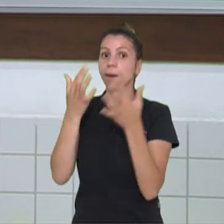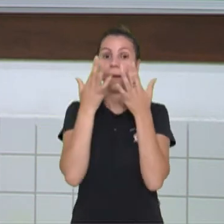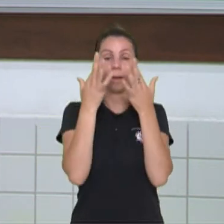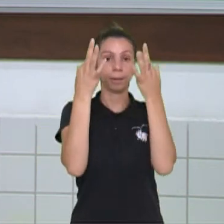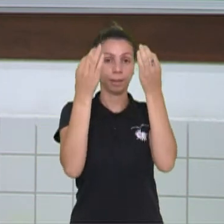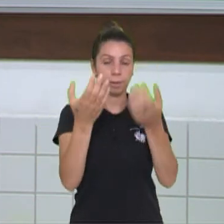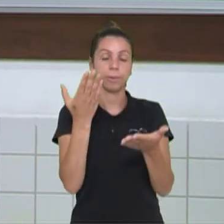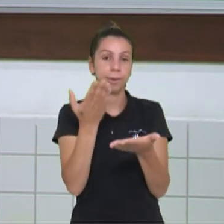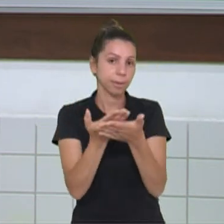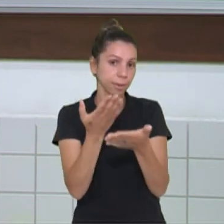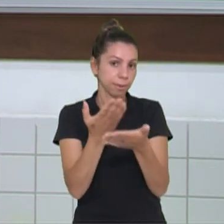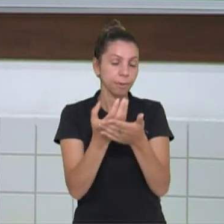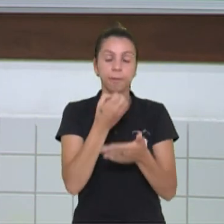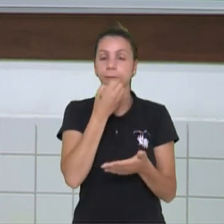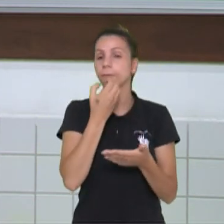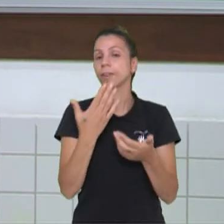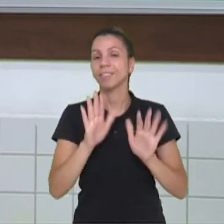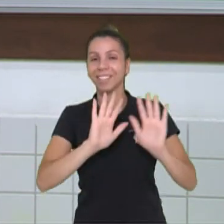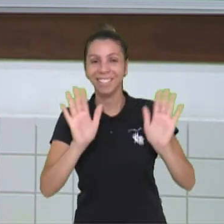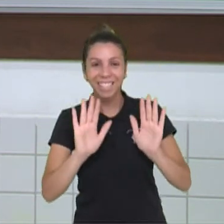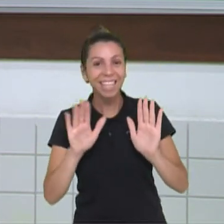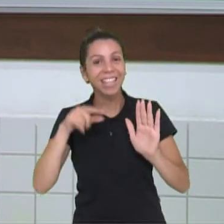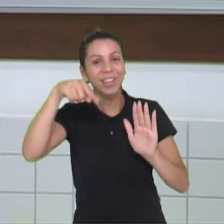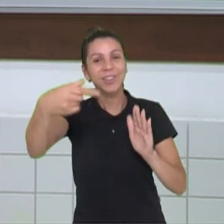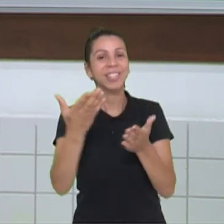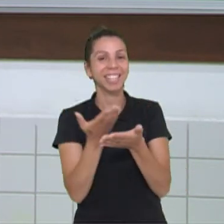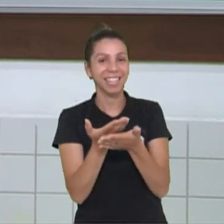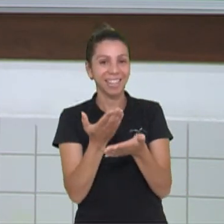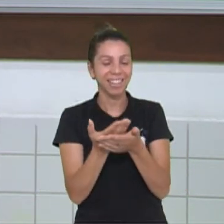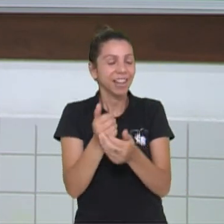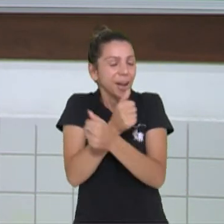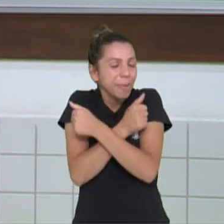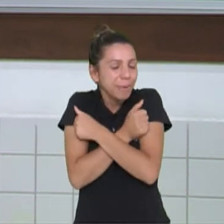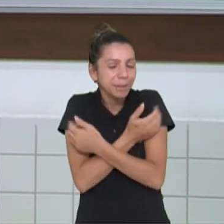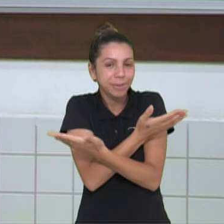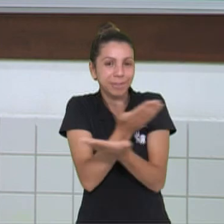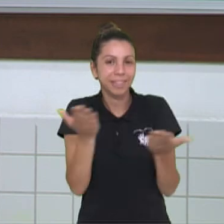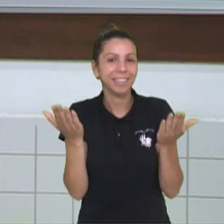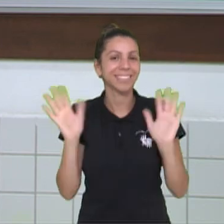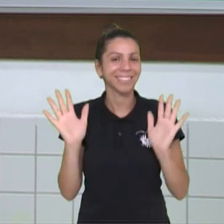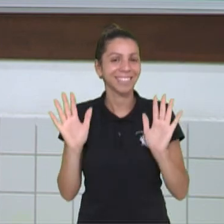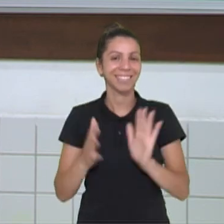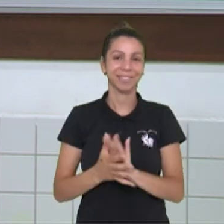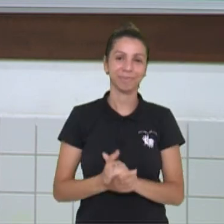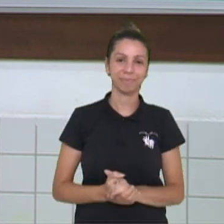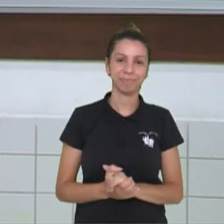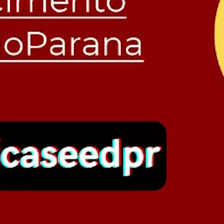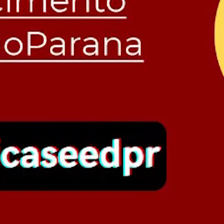atenção nas aulas, fique bem e a gente se vê nas próximas aulas. Um abraço para você e até lá!